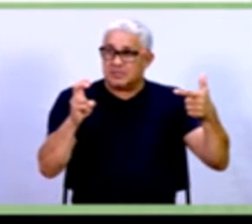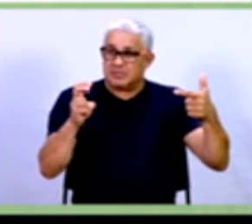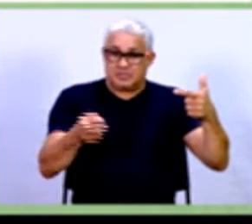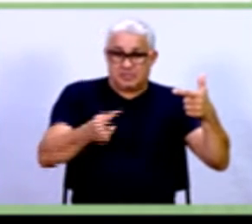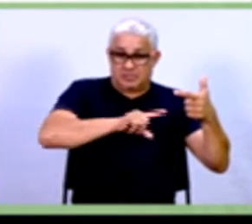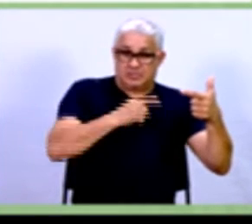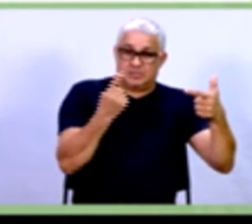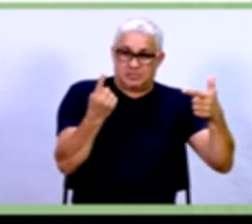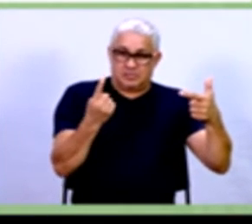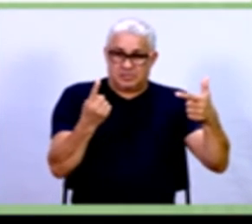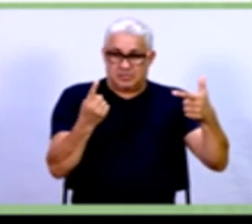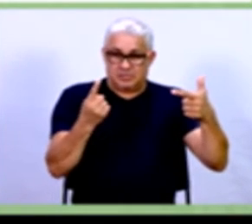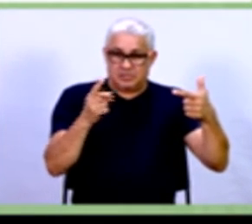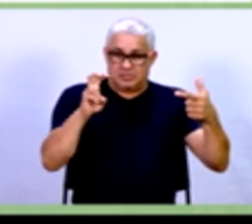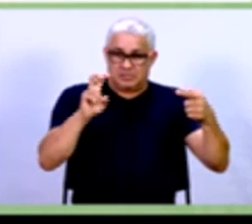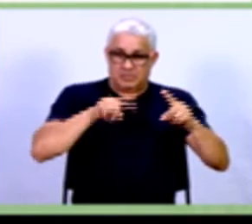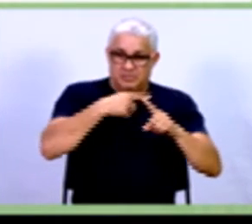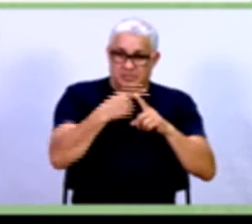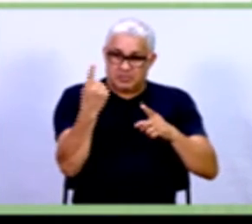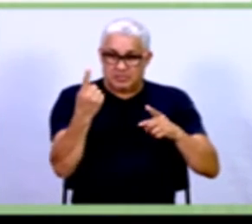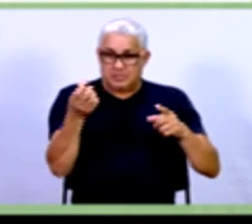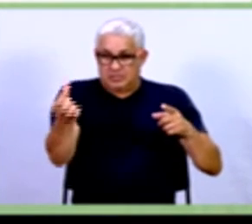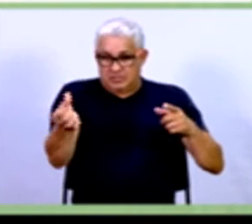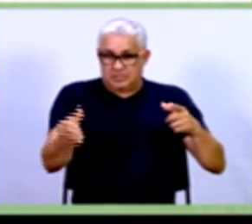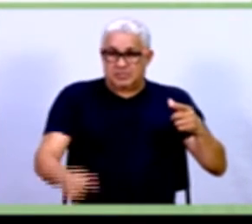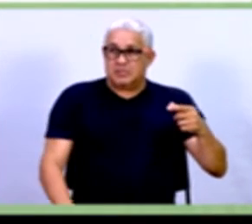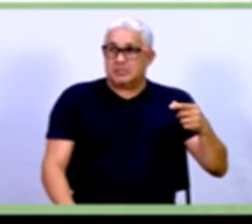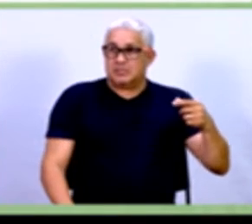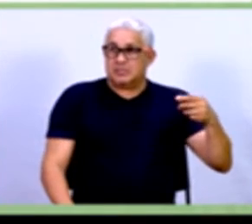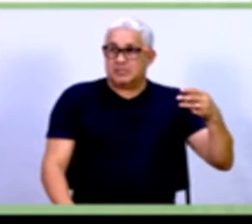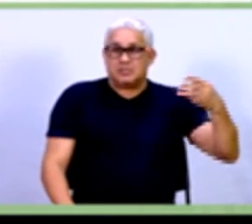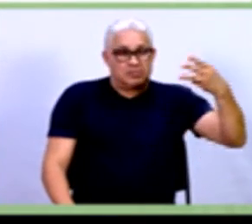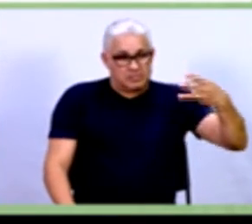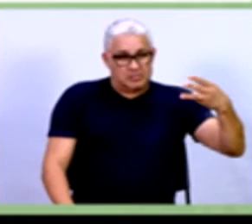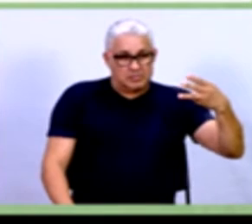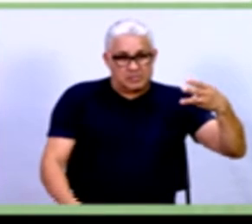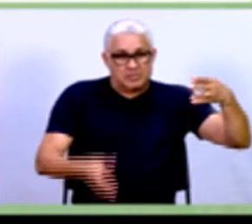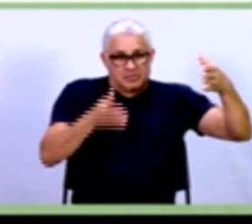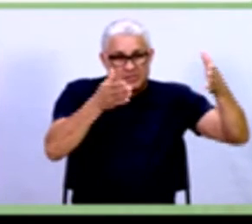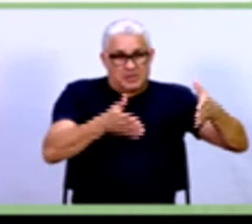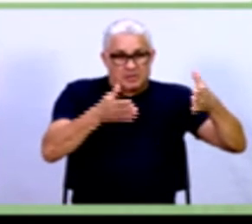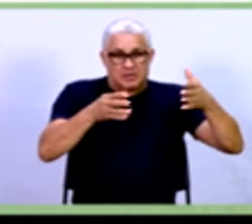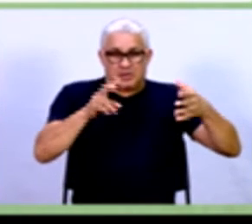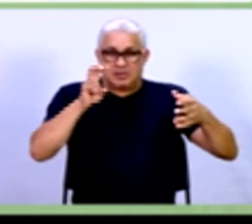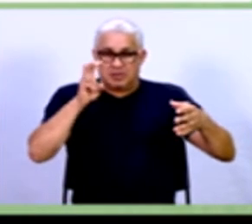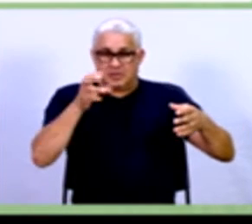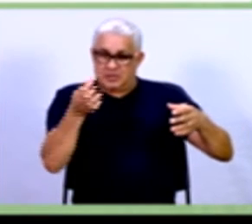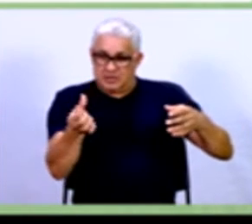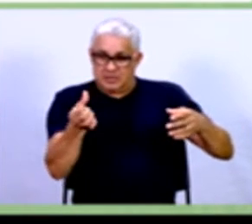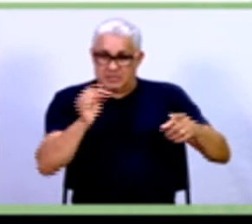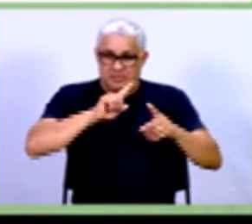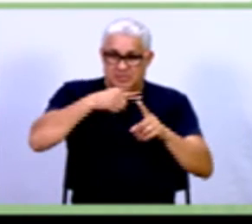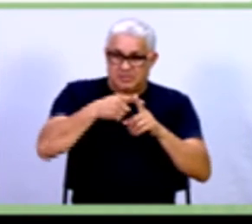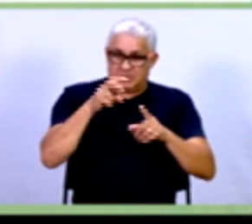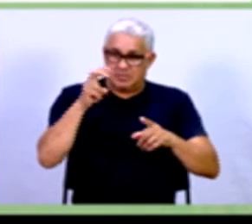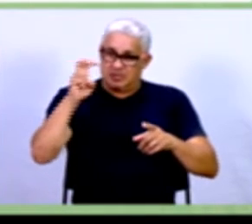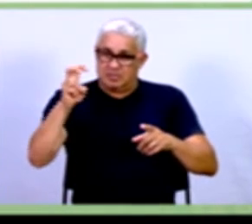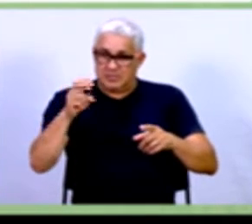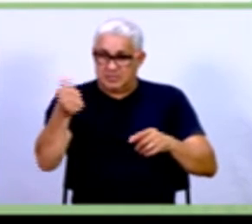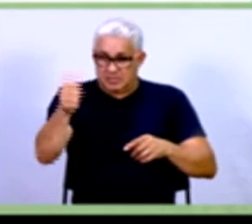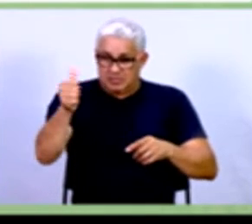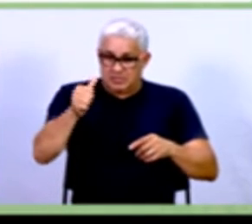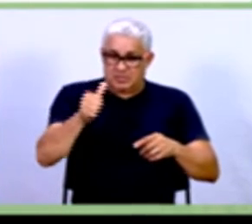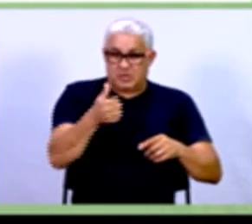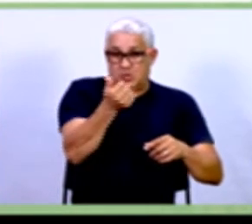1. 5 mais 1, 6. Aqui é a mesma coisa, ó. 6 mais 5, 11. 11 mais 7, que está aqui,